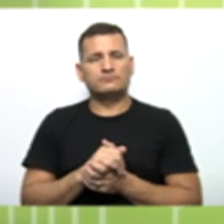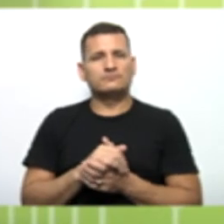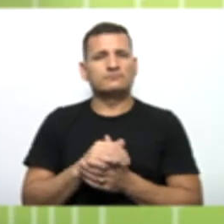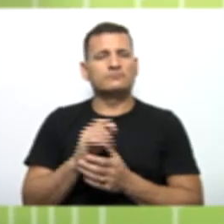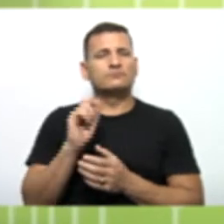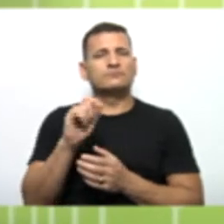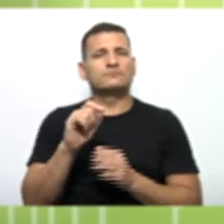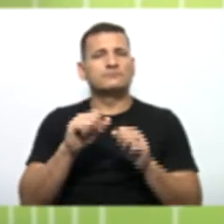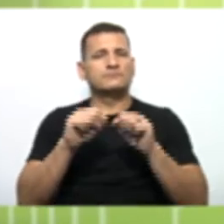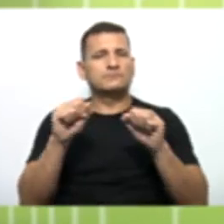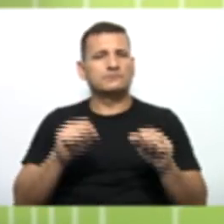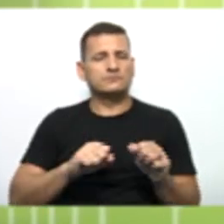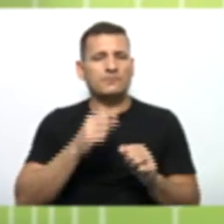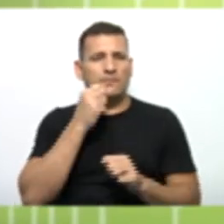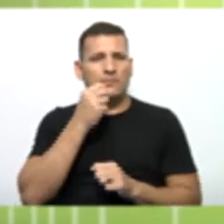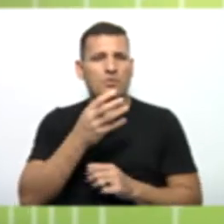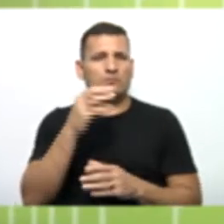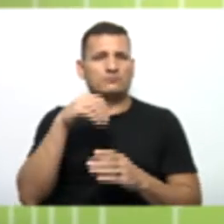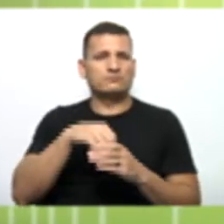sistema bom tem que ter?